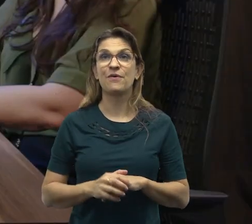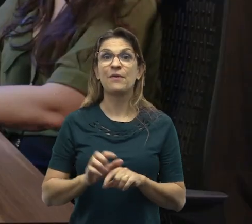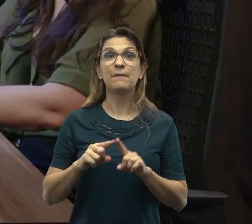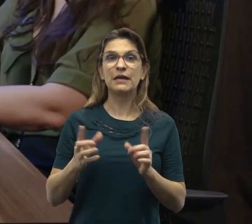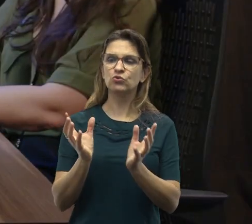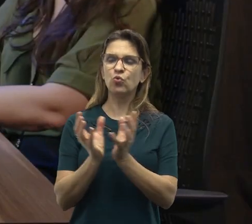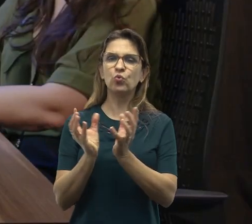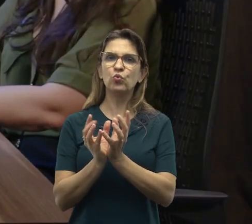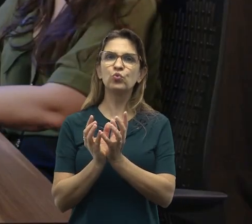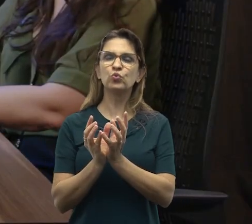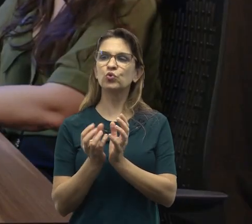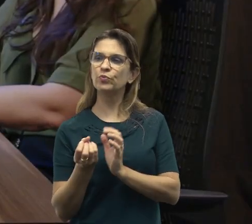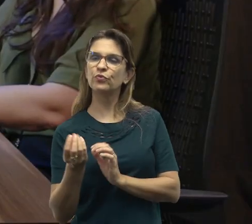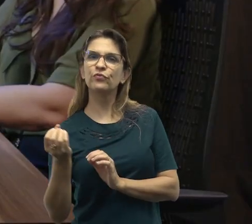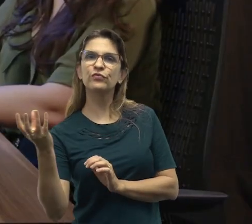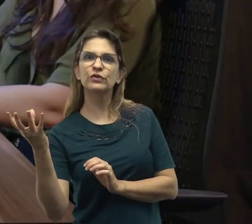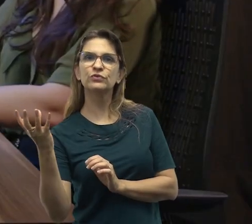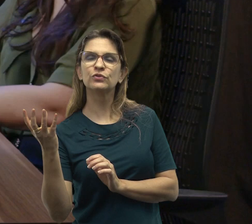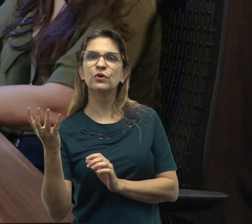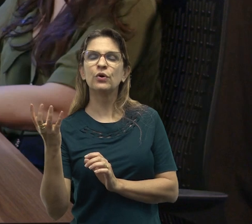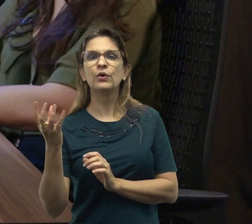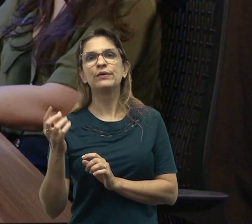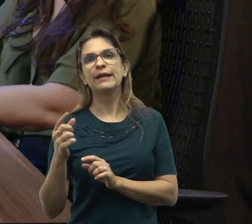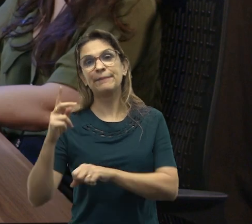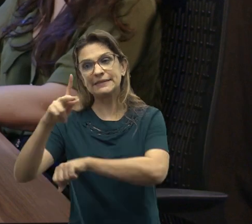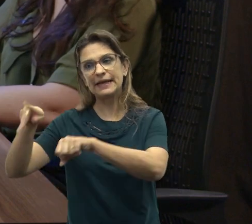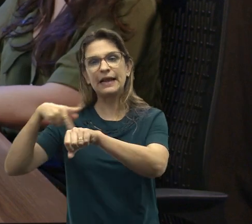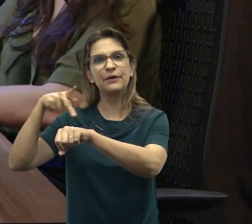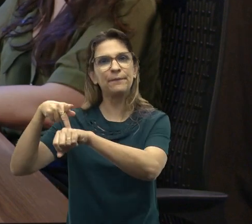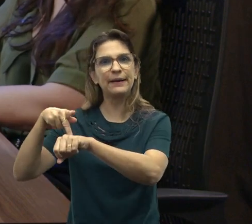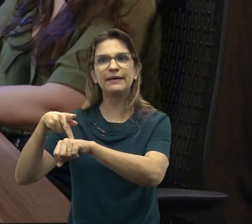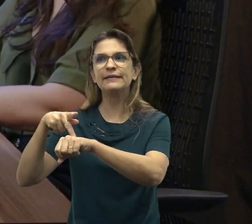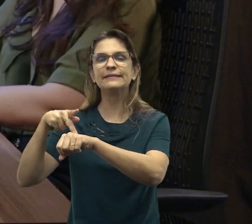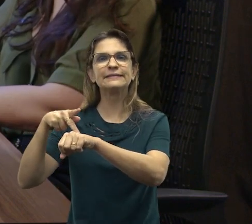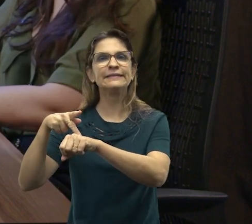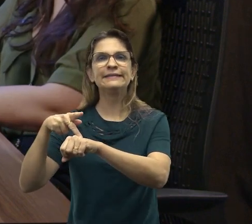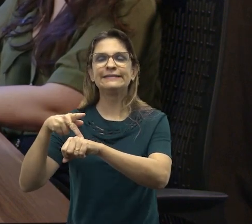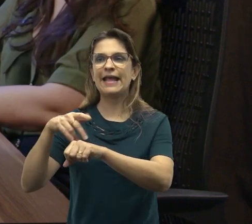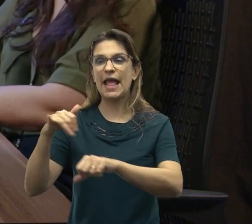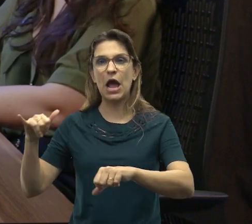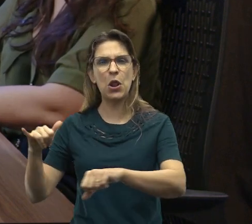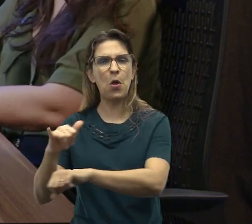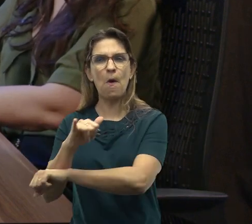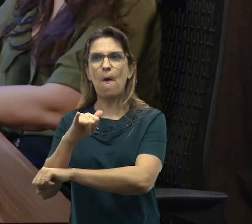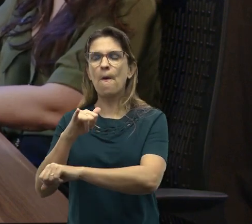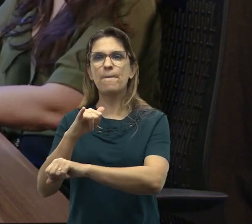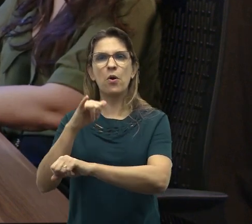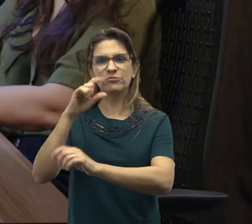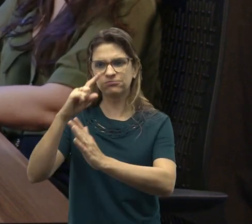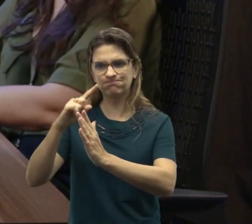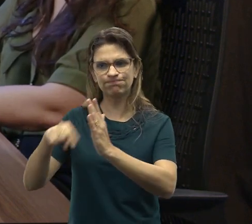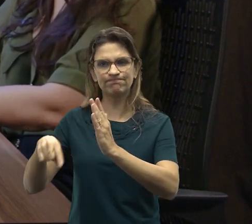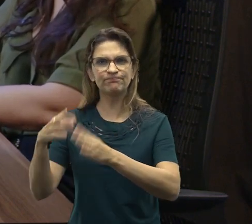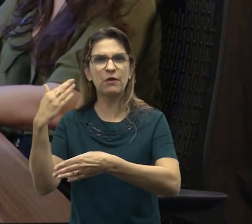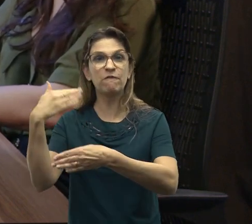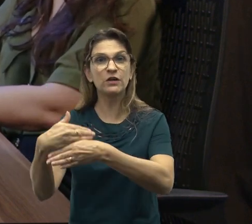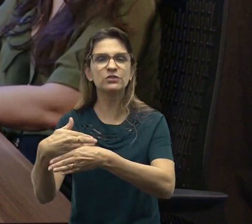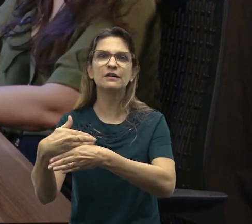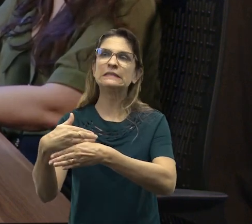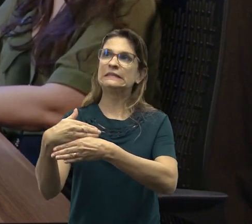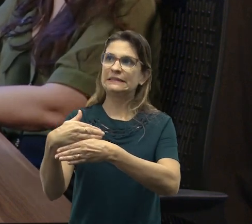ficou preso lá na África do Sul, no lockdown que teve. Então a gente acabou não vivendo essa experiência junto,